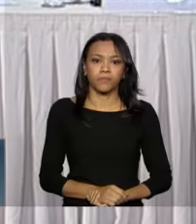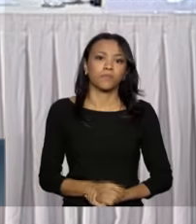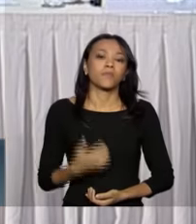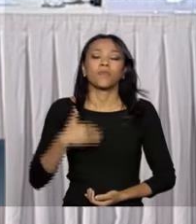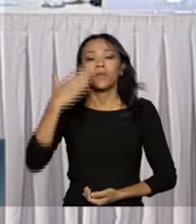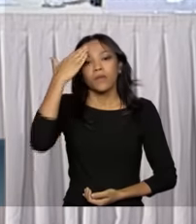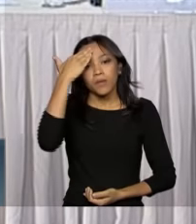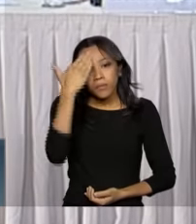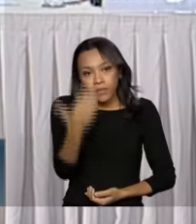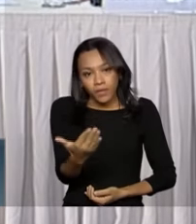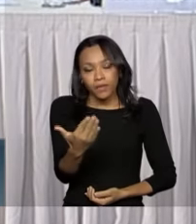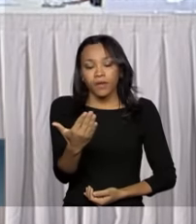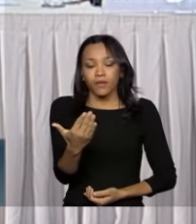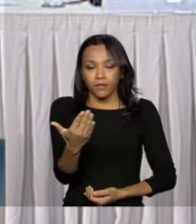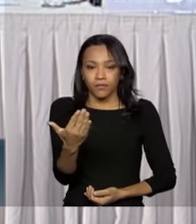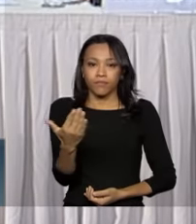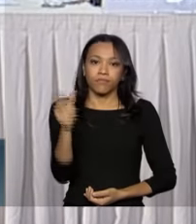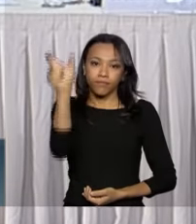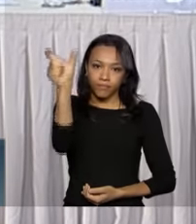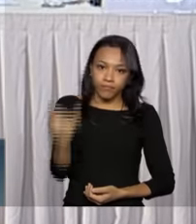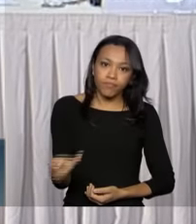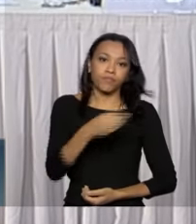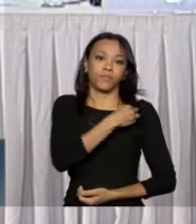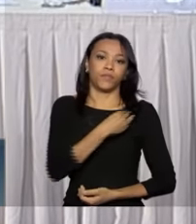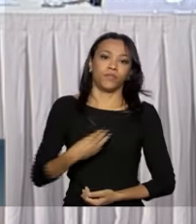Obrigado, senhor ministro,